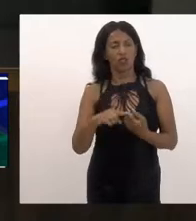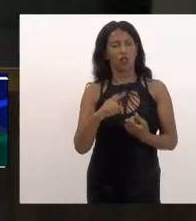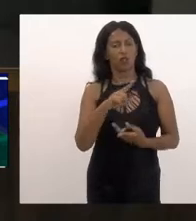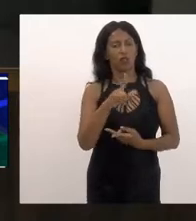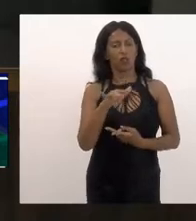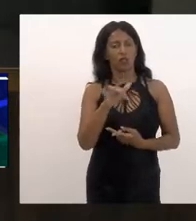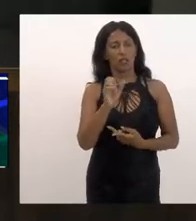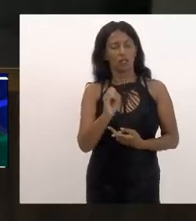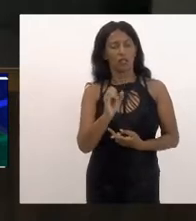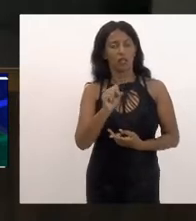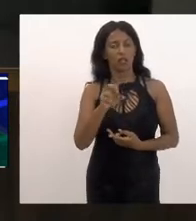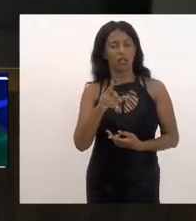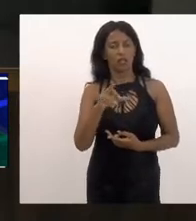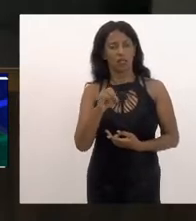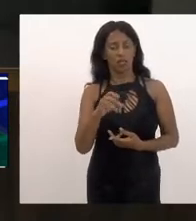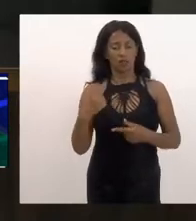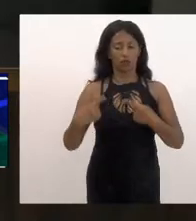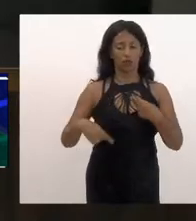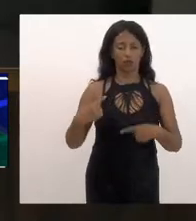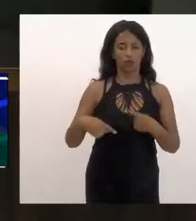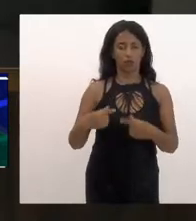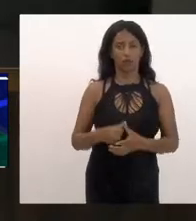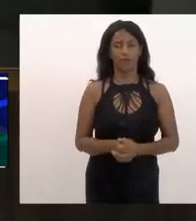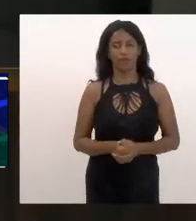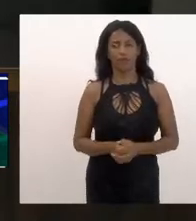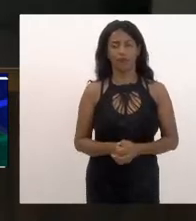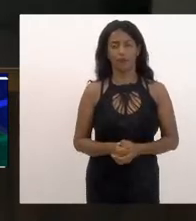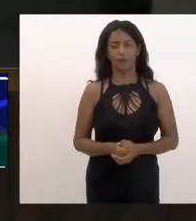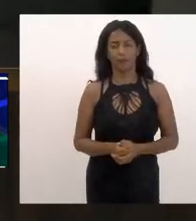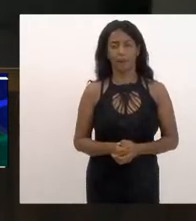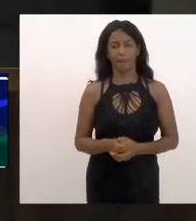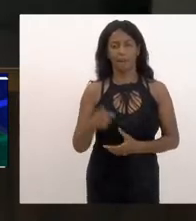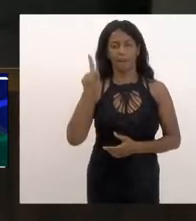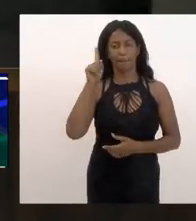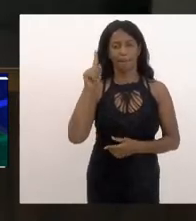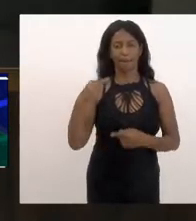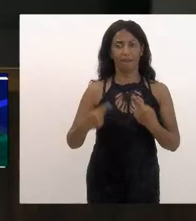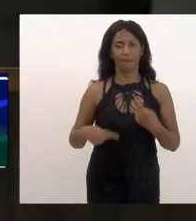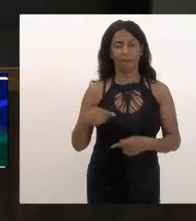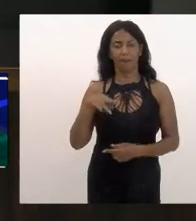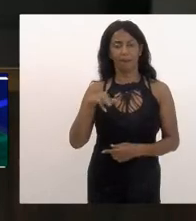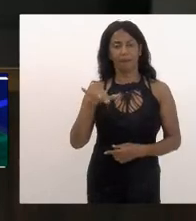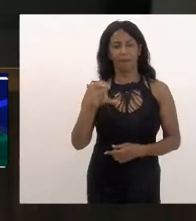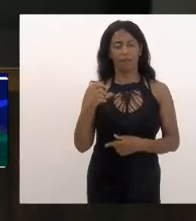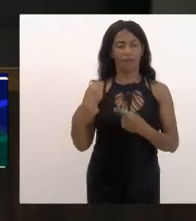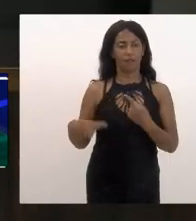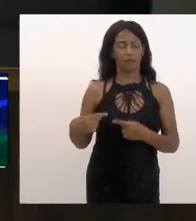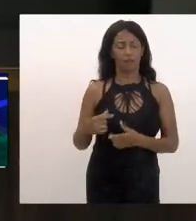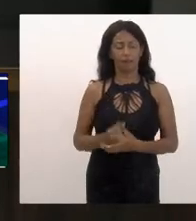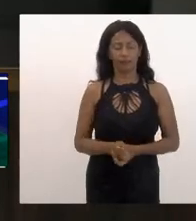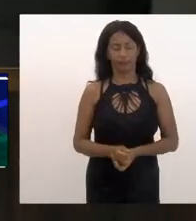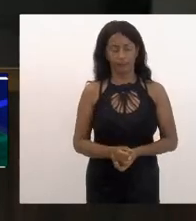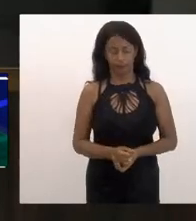e Sérgio Fernandes. Em discussão. Para discutir, presidente. Deputado Carlos Mink, para discutir.